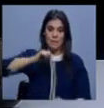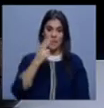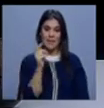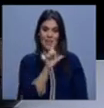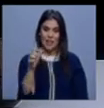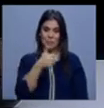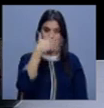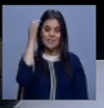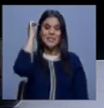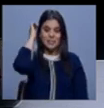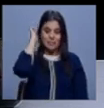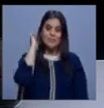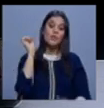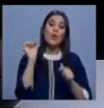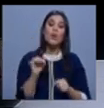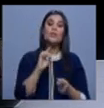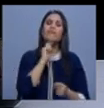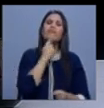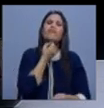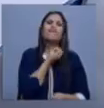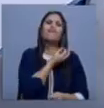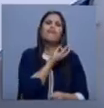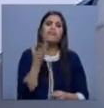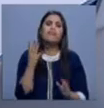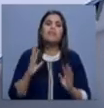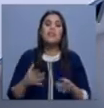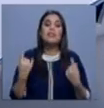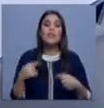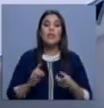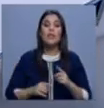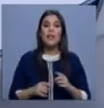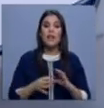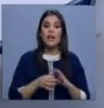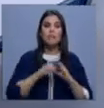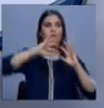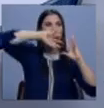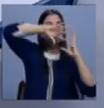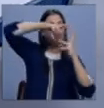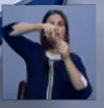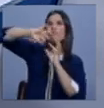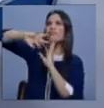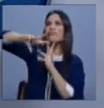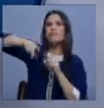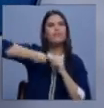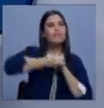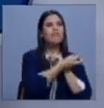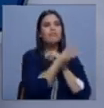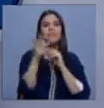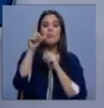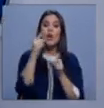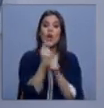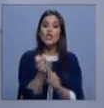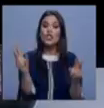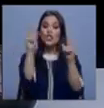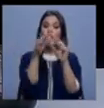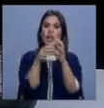Hoje com segredos desvendados de um cosmos tão vasto e também novidades sobre estrelas